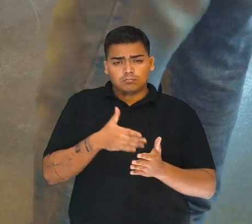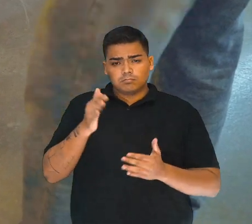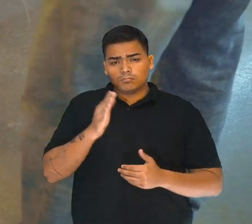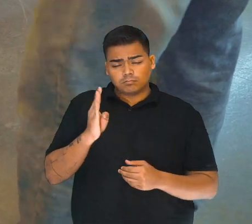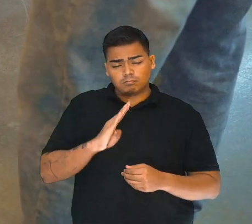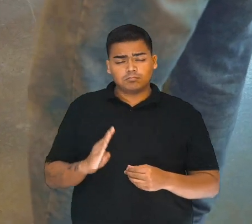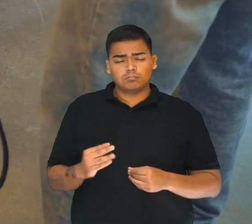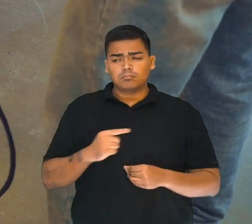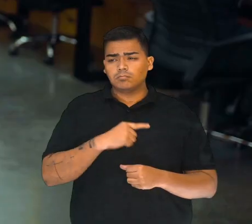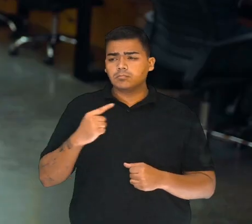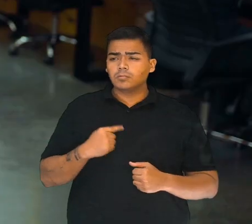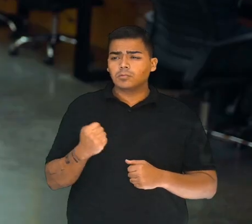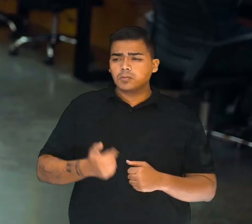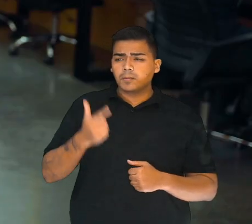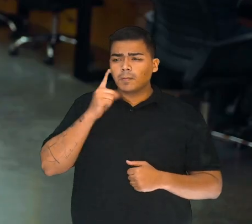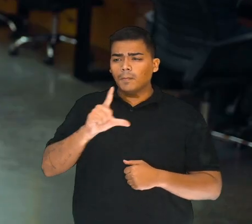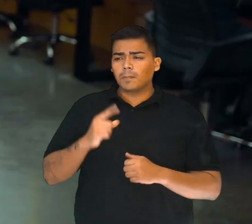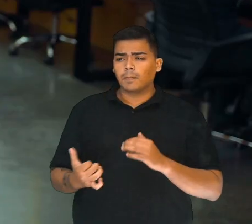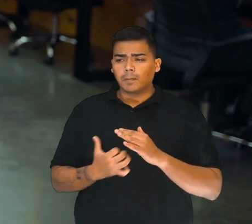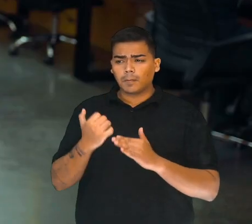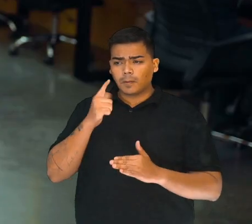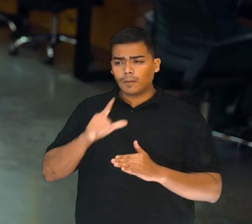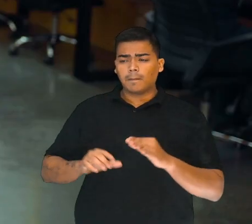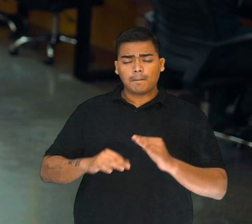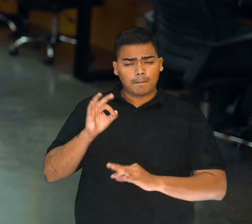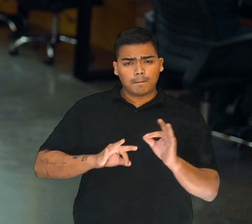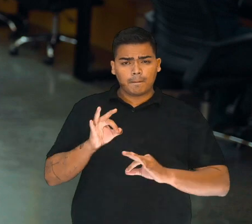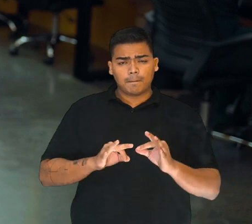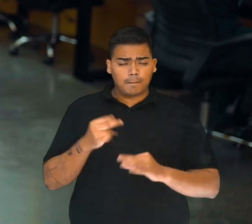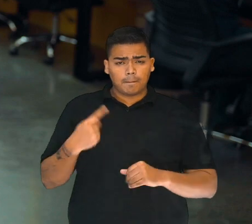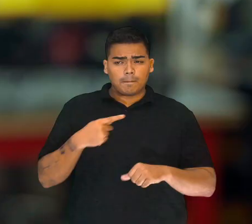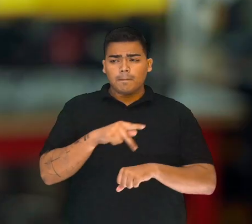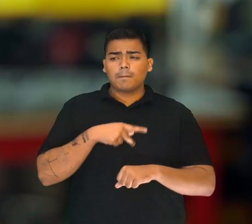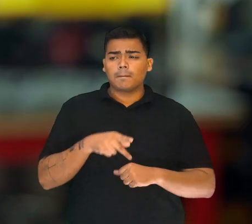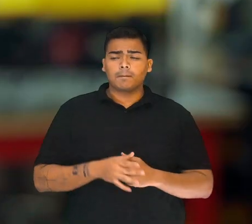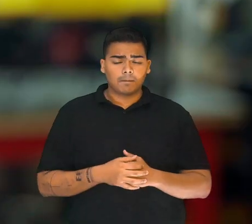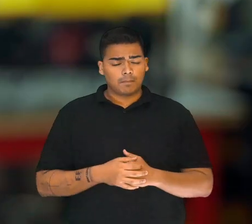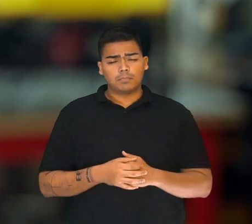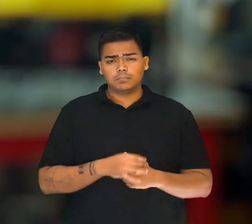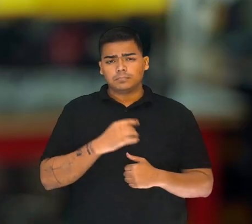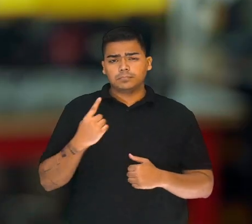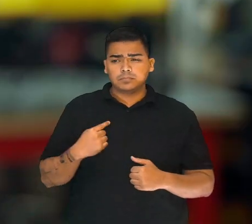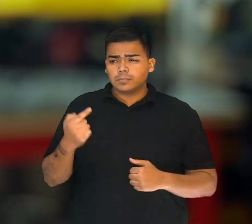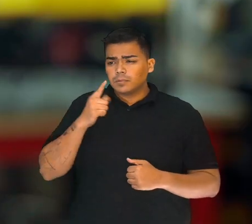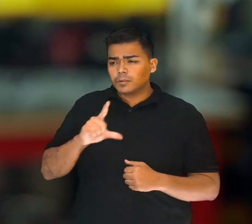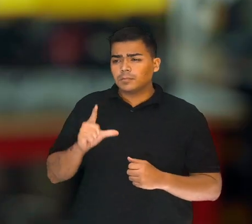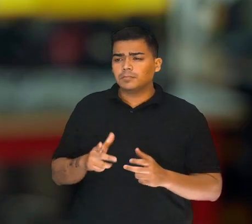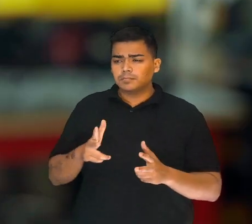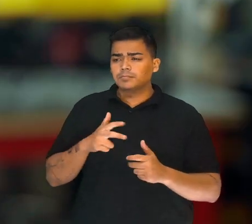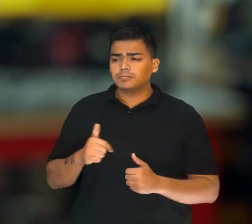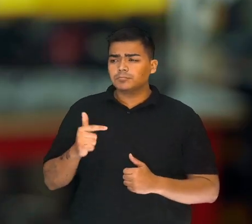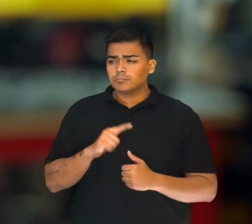no Brasil, e a gente, então, pensou em cobrir essa lacuna criando uma empresa para desenvolver isso nacionalmente. E aí, a gente viu o